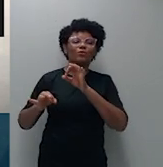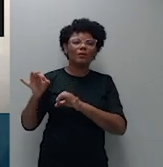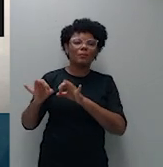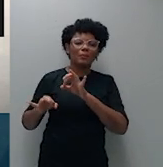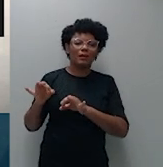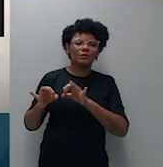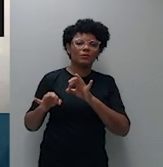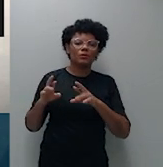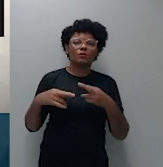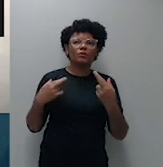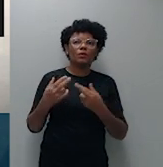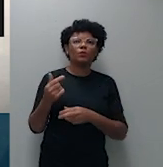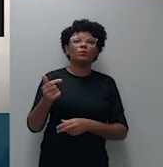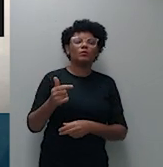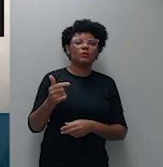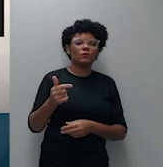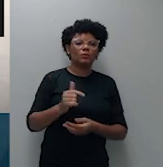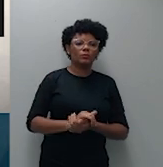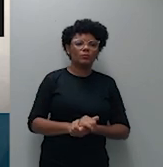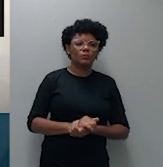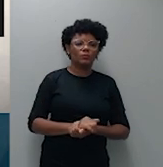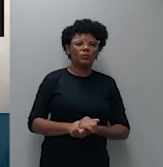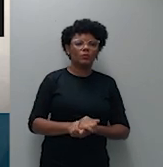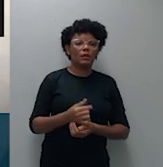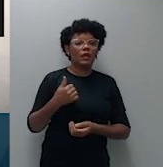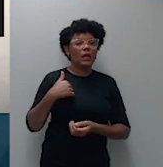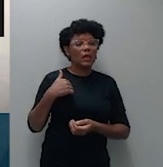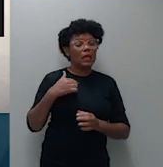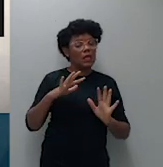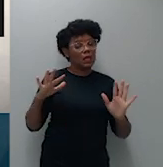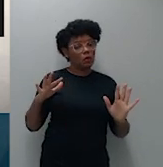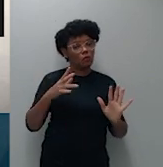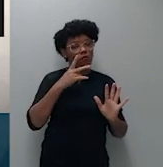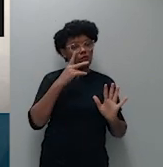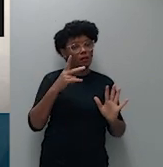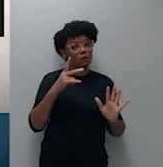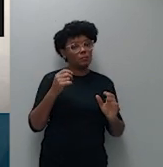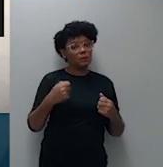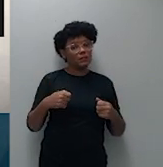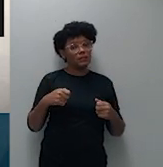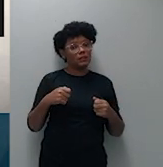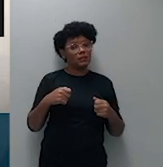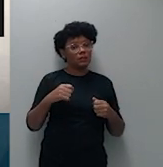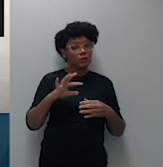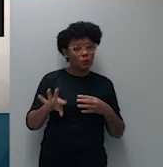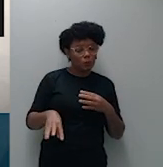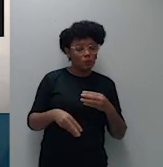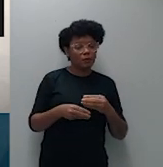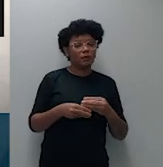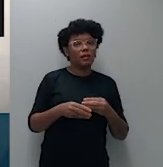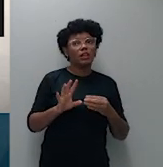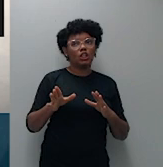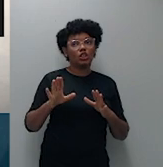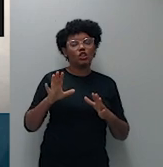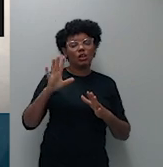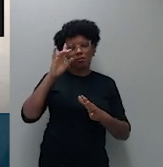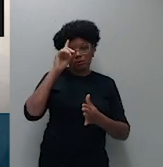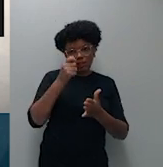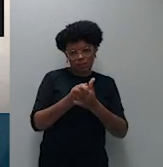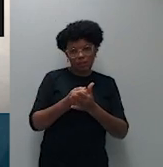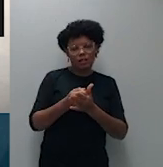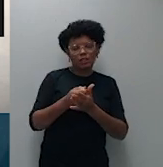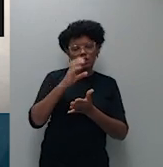julgamento da segunda seção eu adianto que penso que nós devemos completar já que decidimos